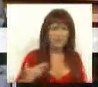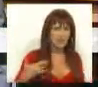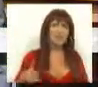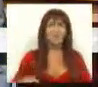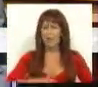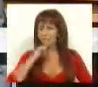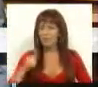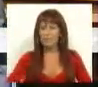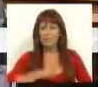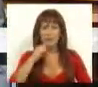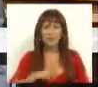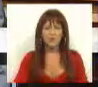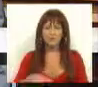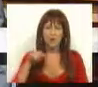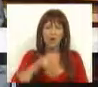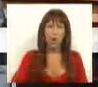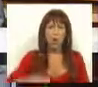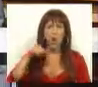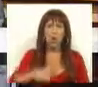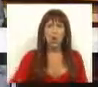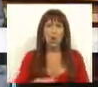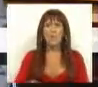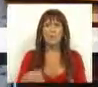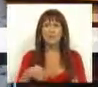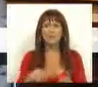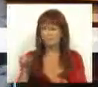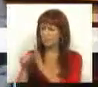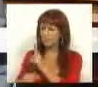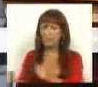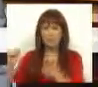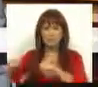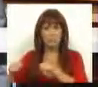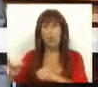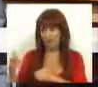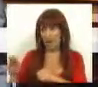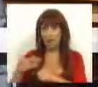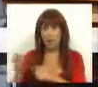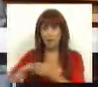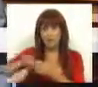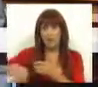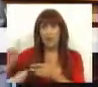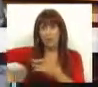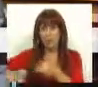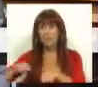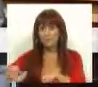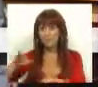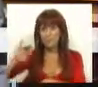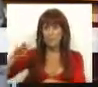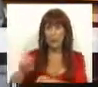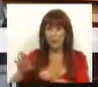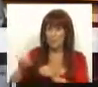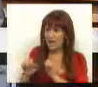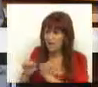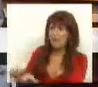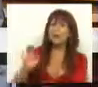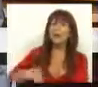que permanentemente recorre aos expedientes do memorando, que também foi assinado pelo PSD e para o qual foi o PS empurrado